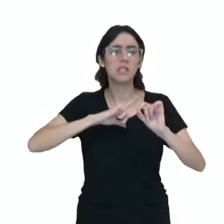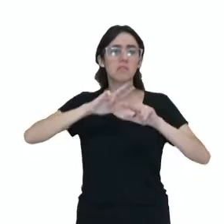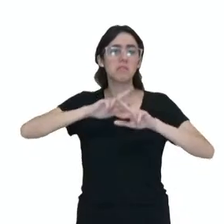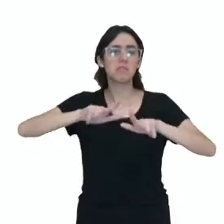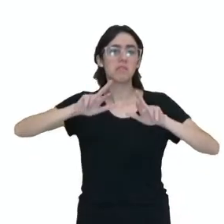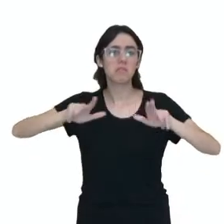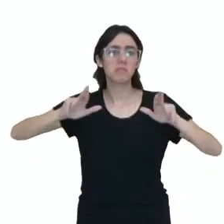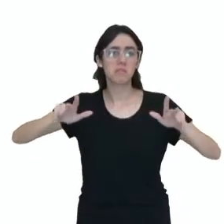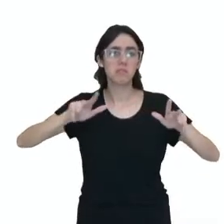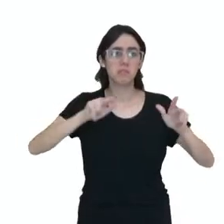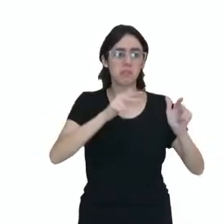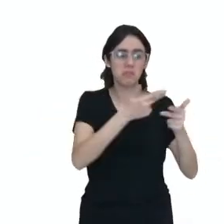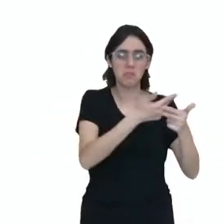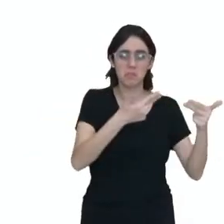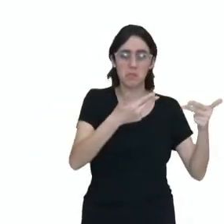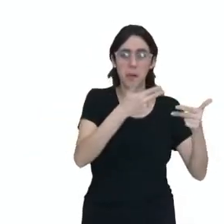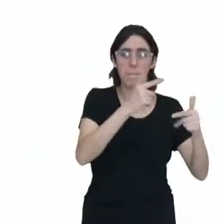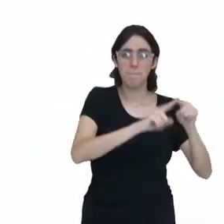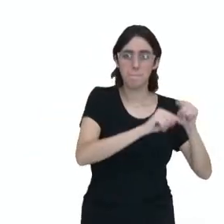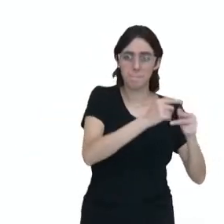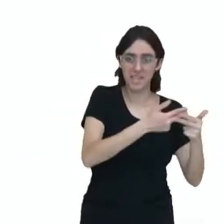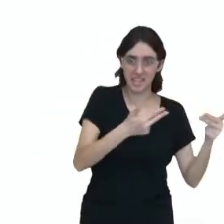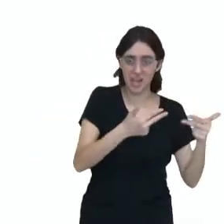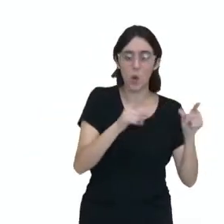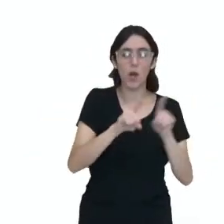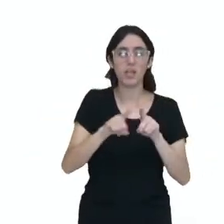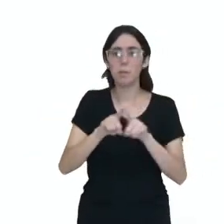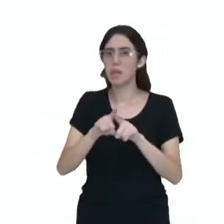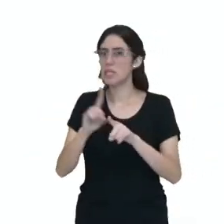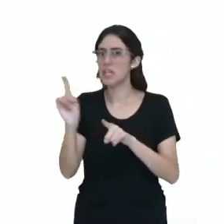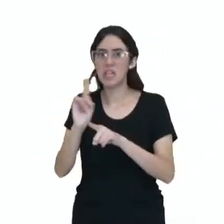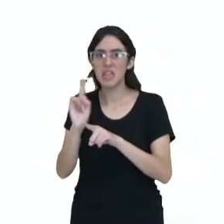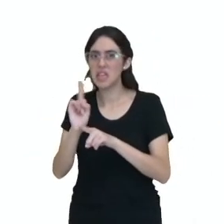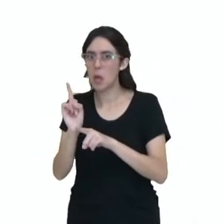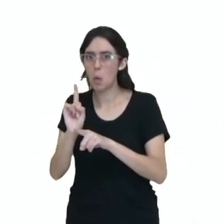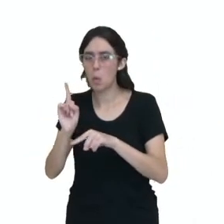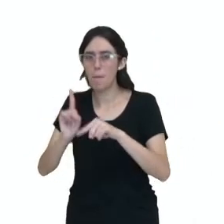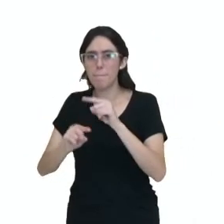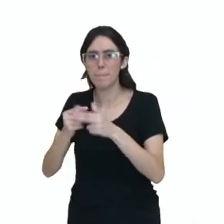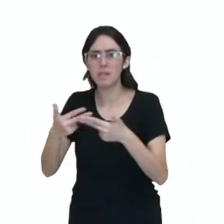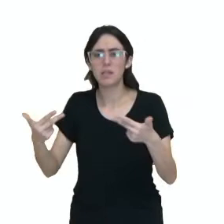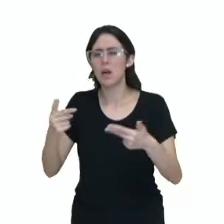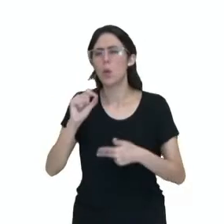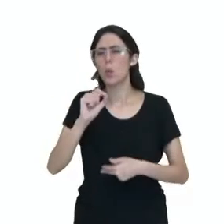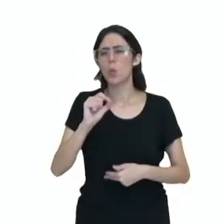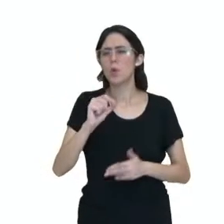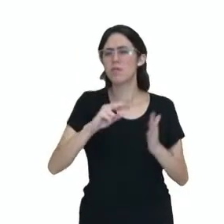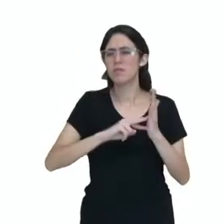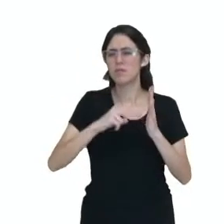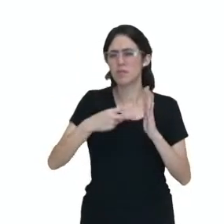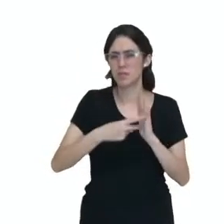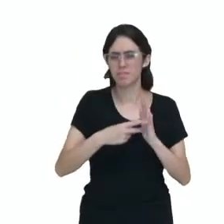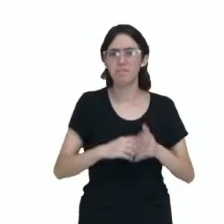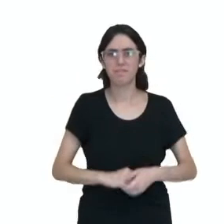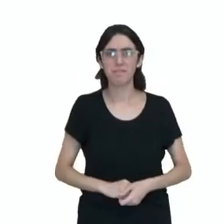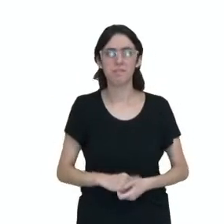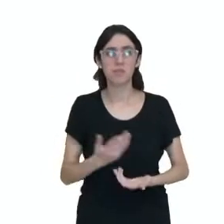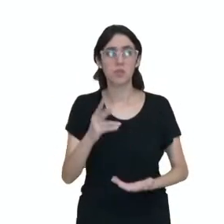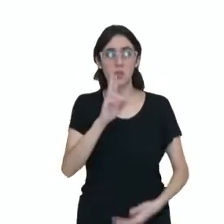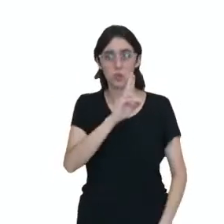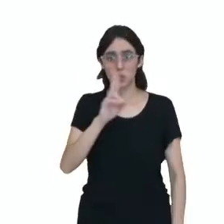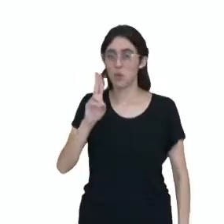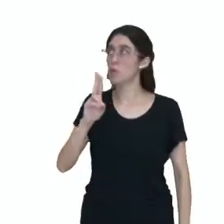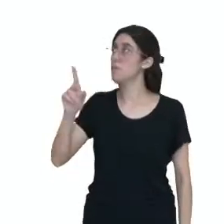fonte material e I, com a letra I no início, material? Fontes materiais, como o próprio nome